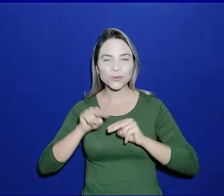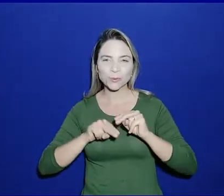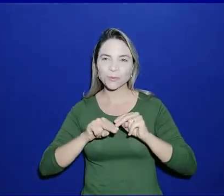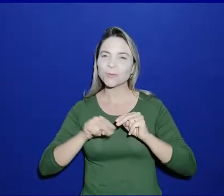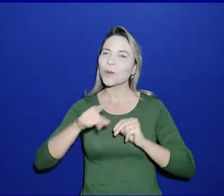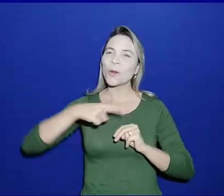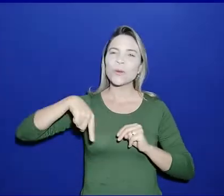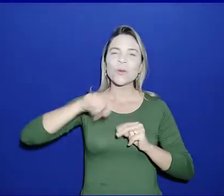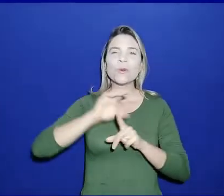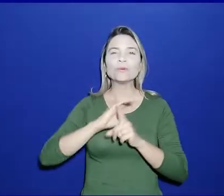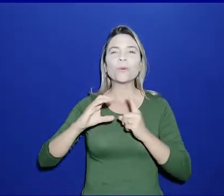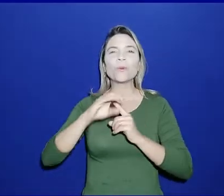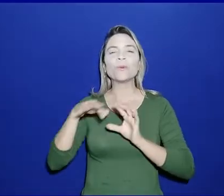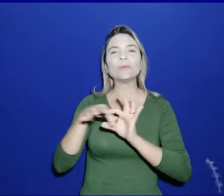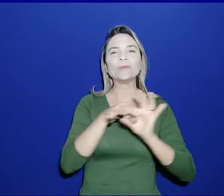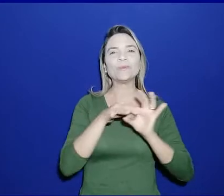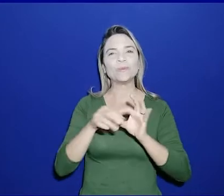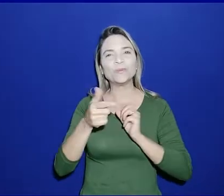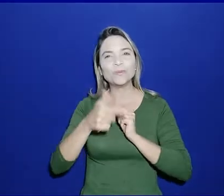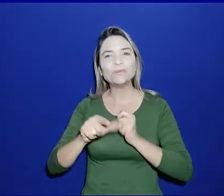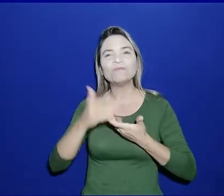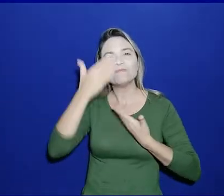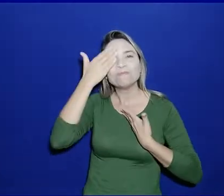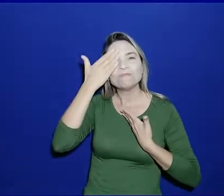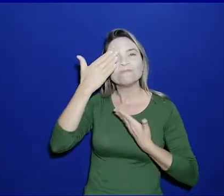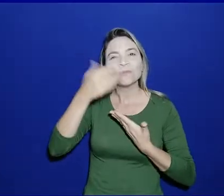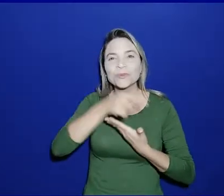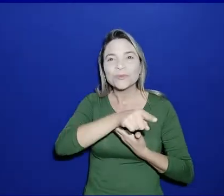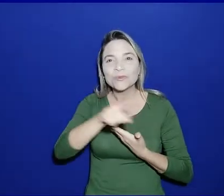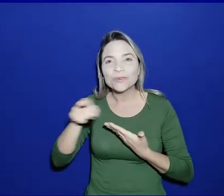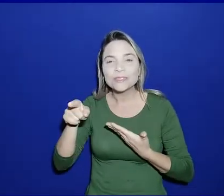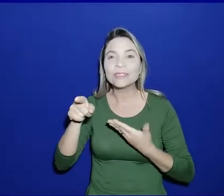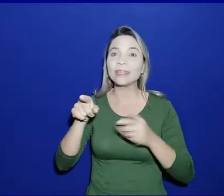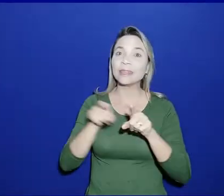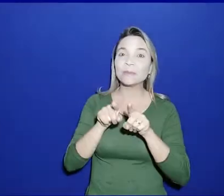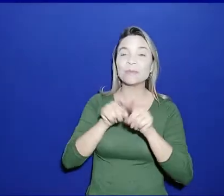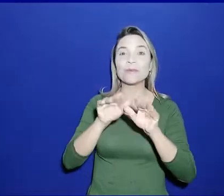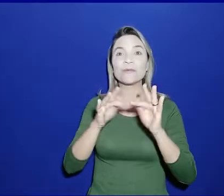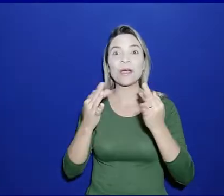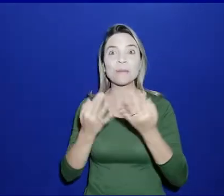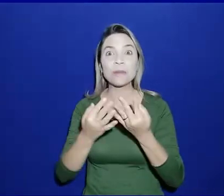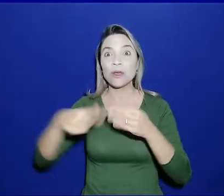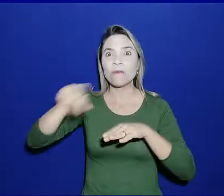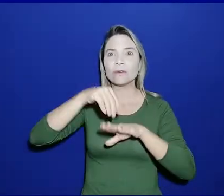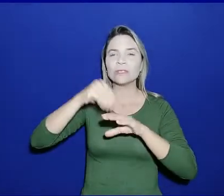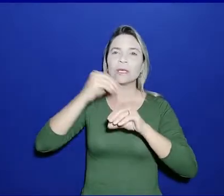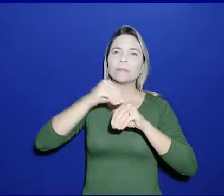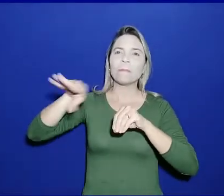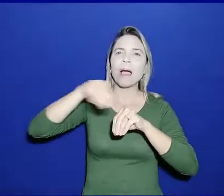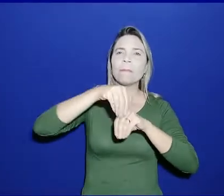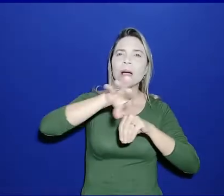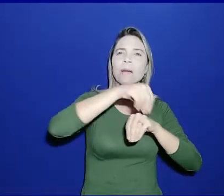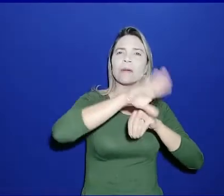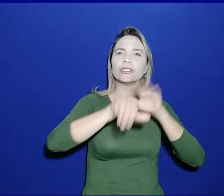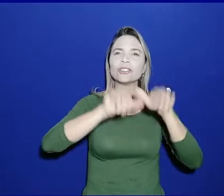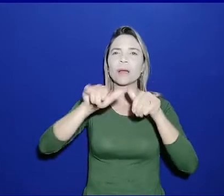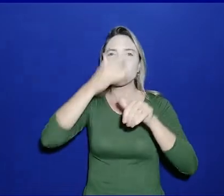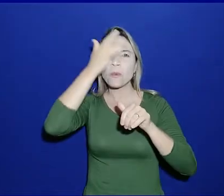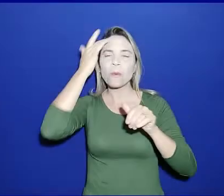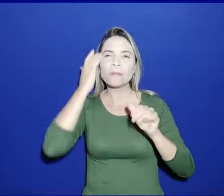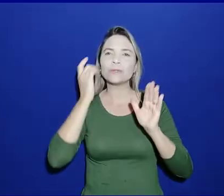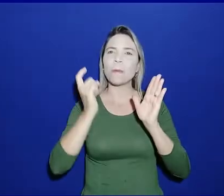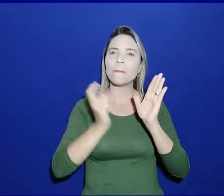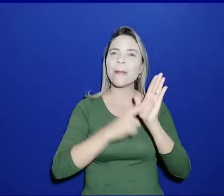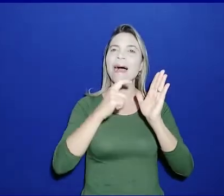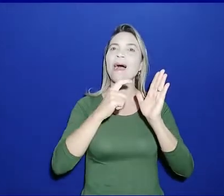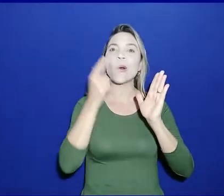alegramos em estarmos mais uma vez unidos. E queremos agradecer a você e a sua família por terem divulgado o canal PIB